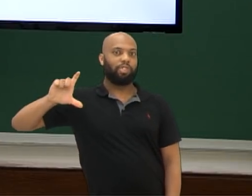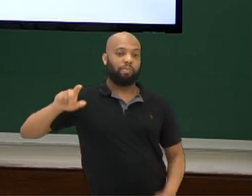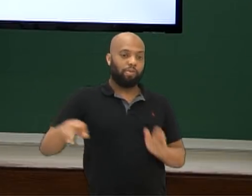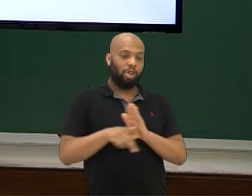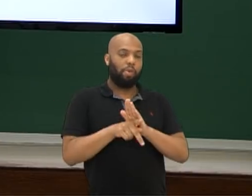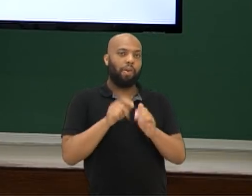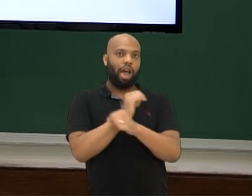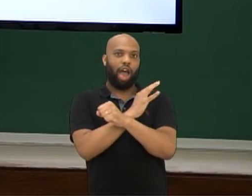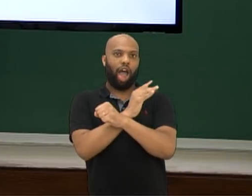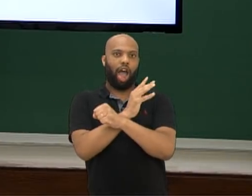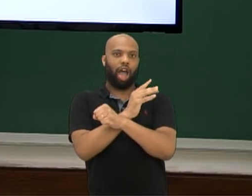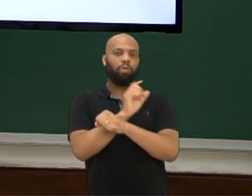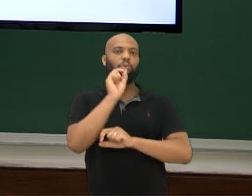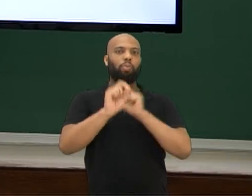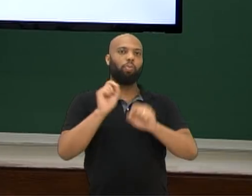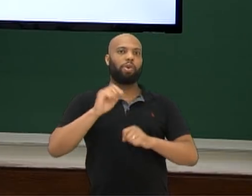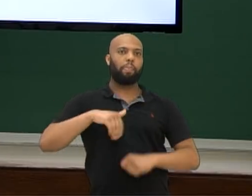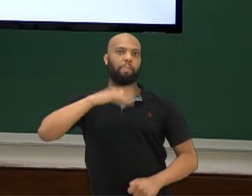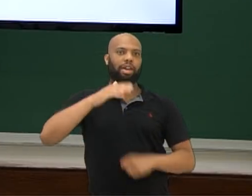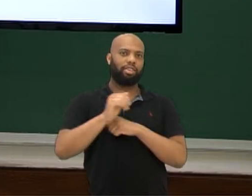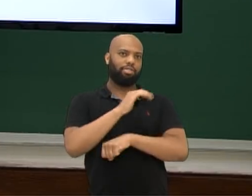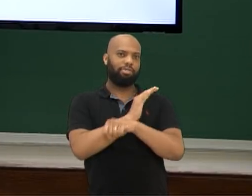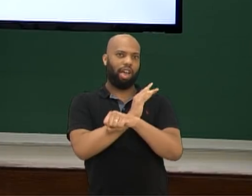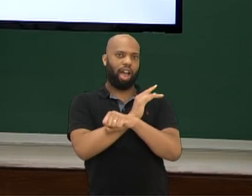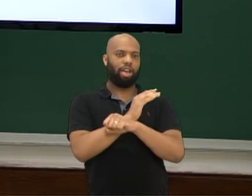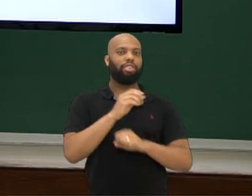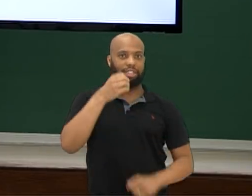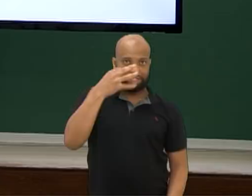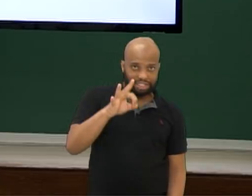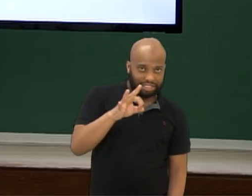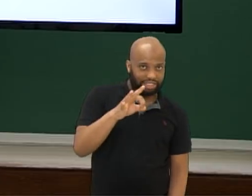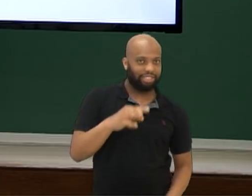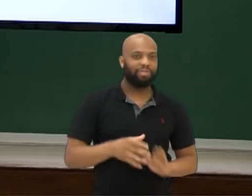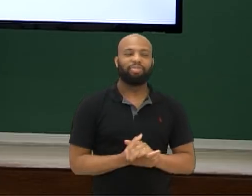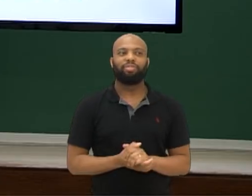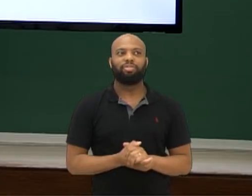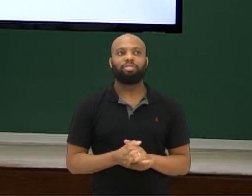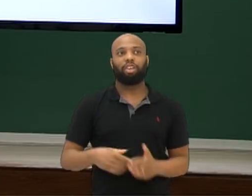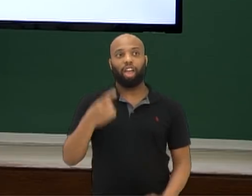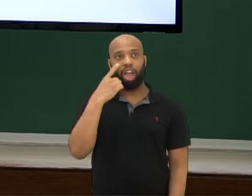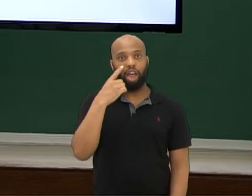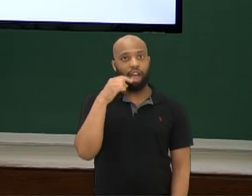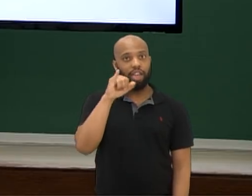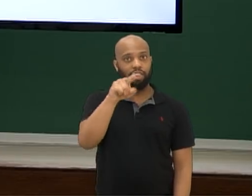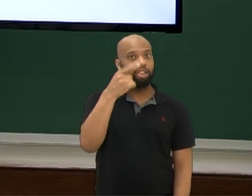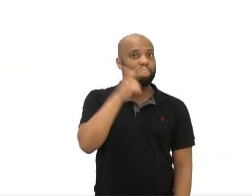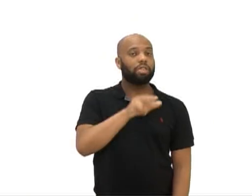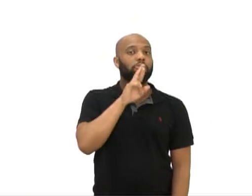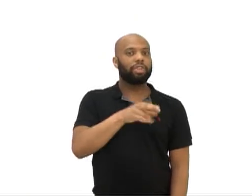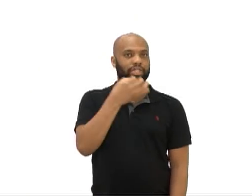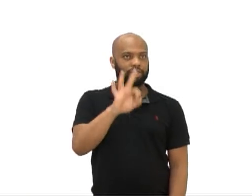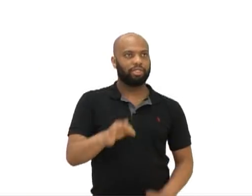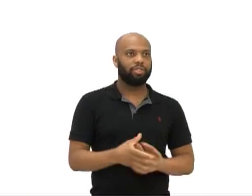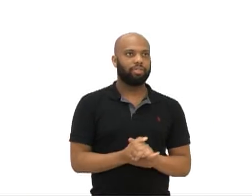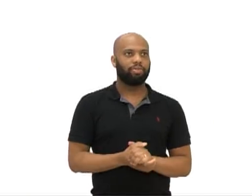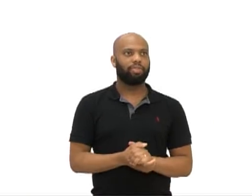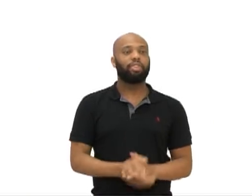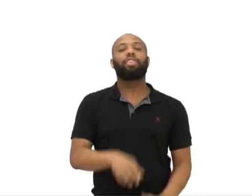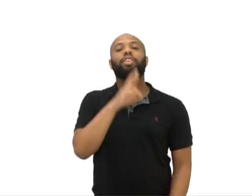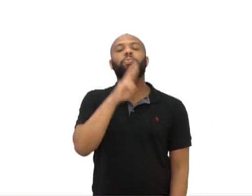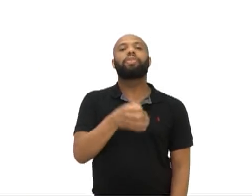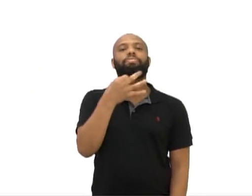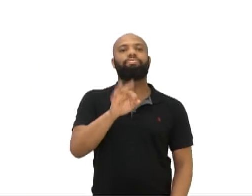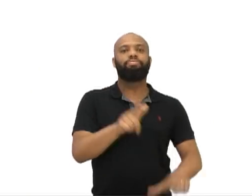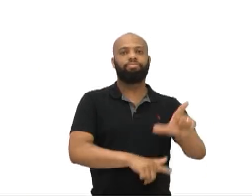de acidez, colocar em ordem, sim ou não? Sim? Vamos ver então se vocês acertaram, galera. A